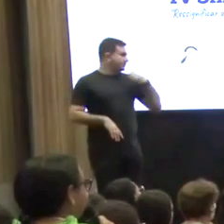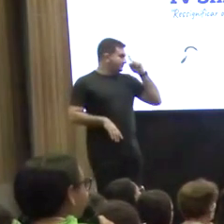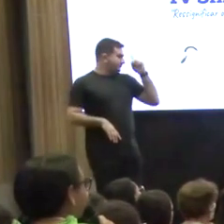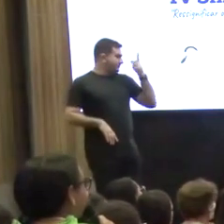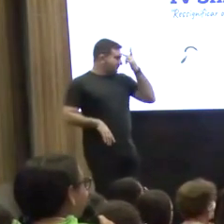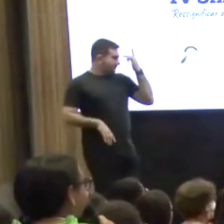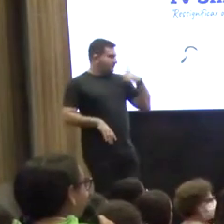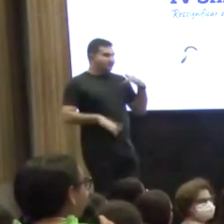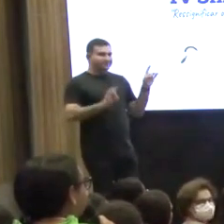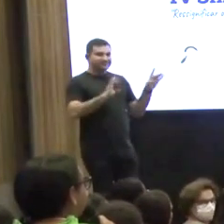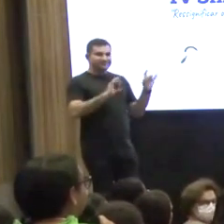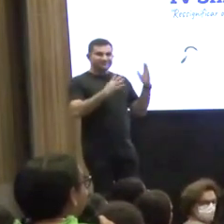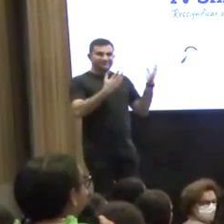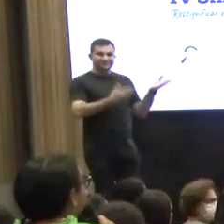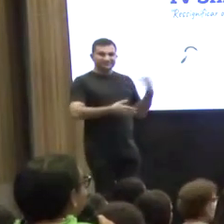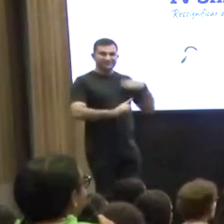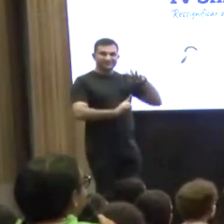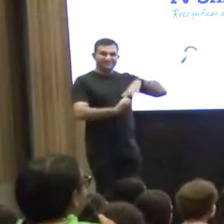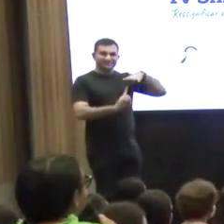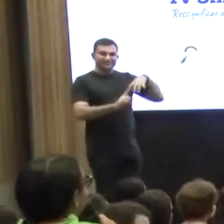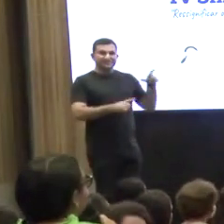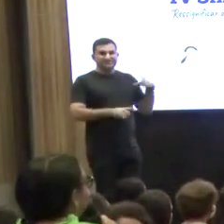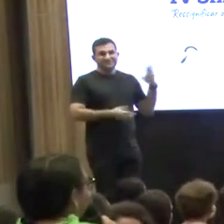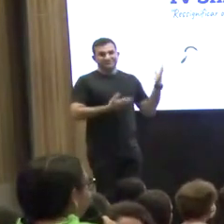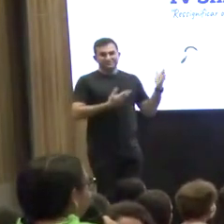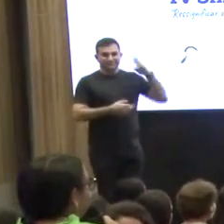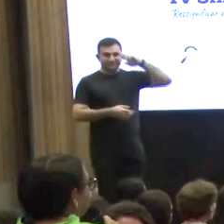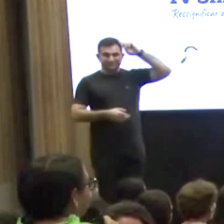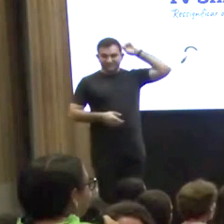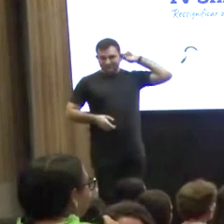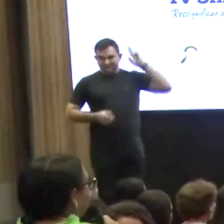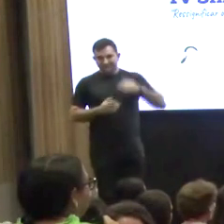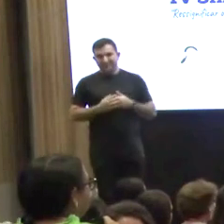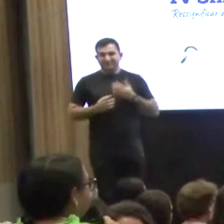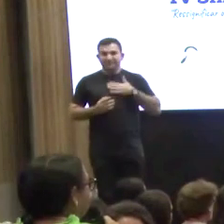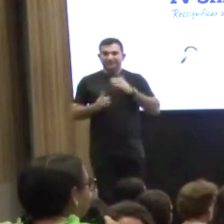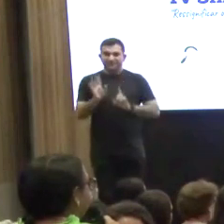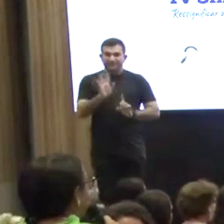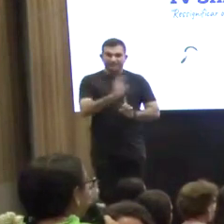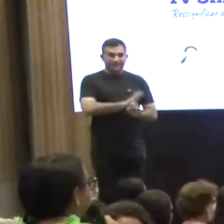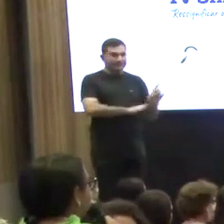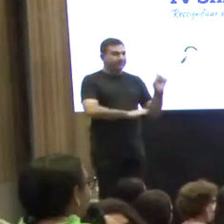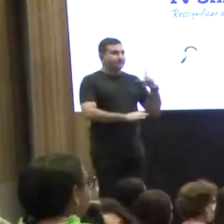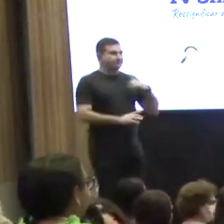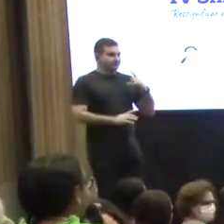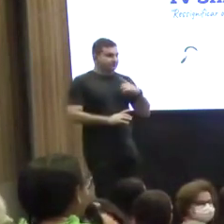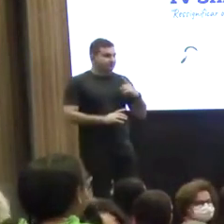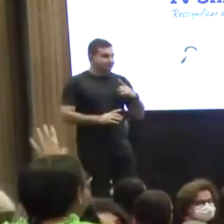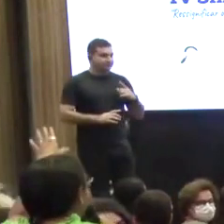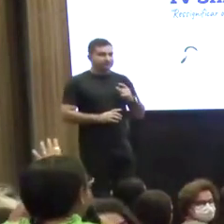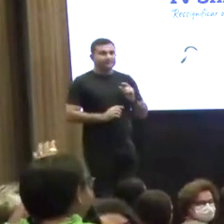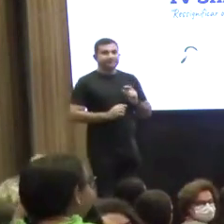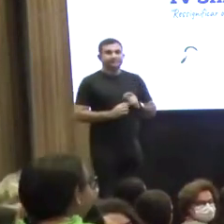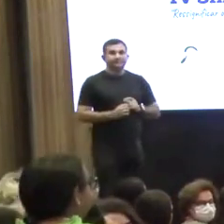me encantar como você me encantou. E a minha pergunta vai assim ser,